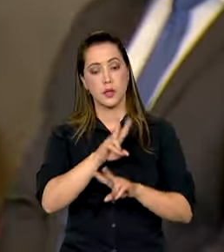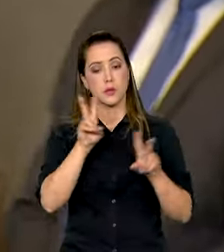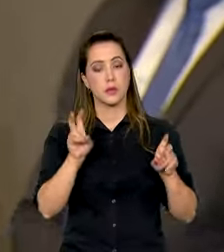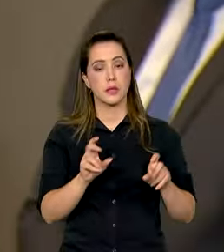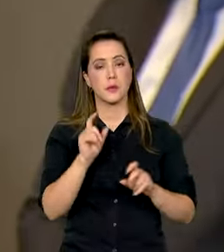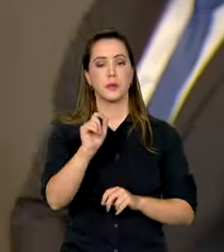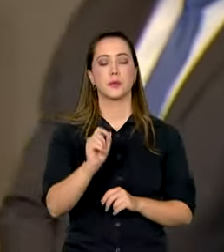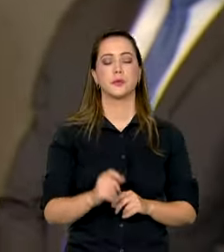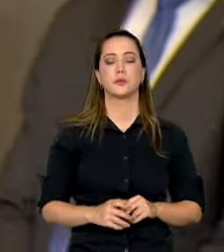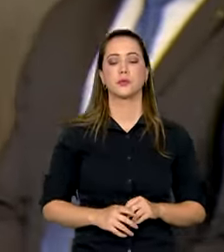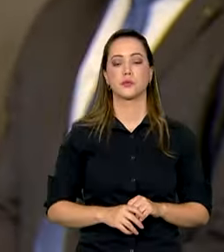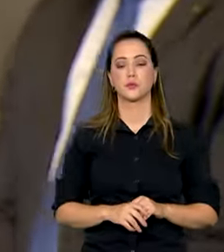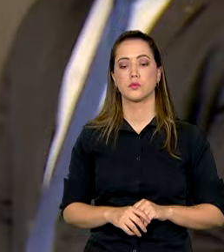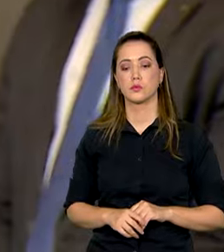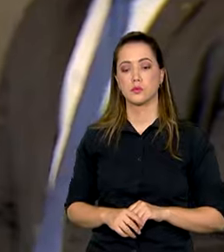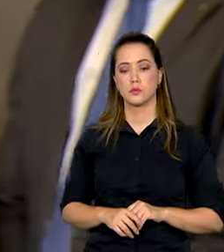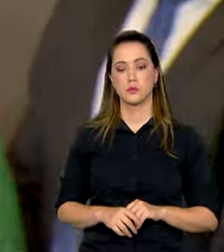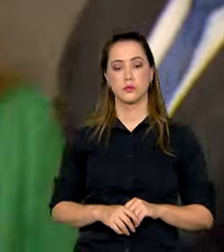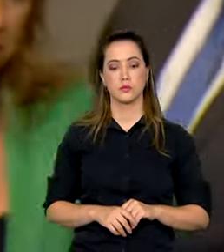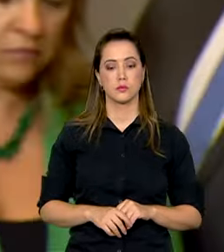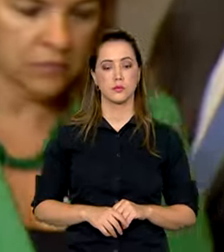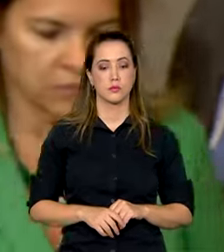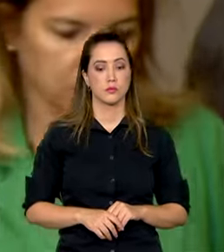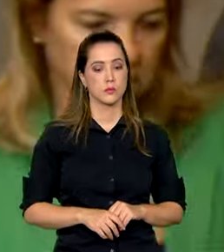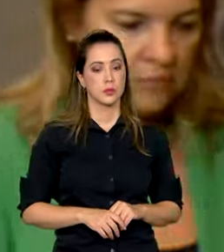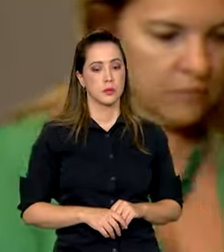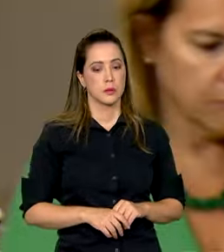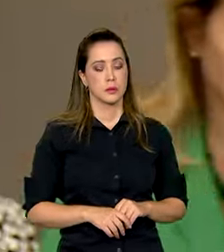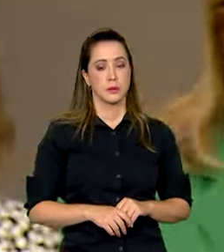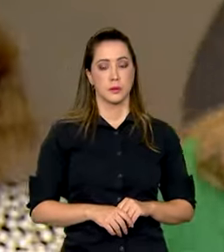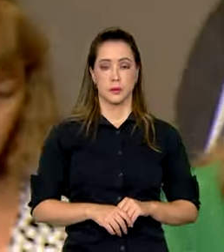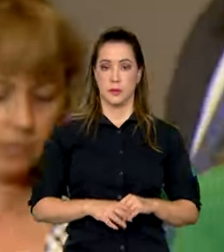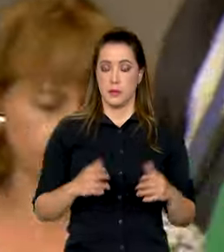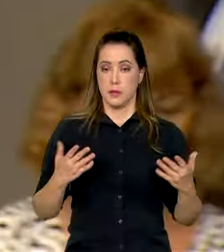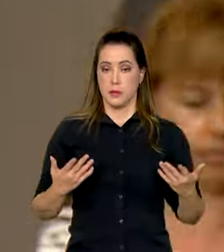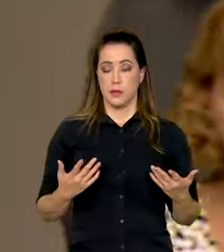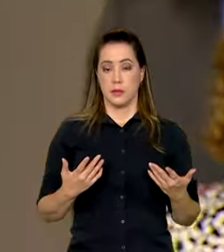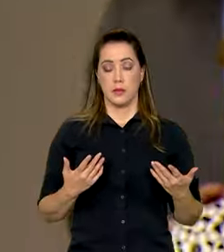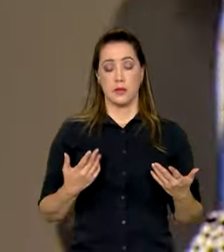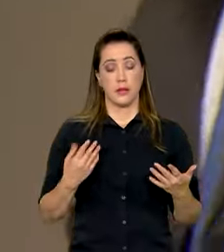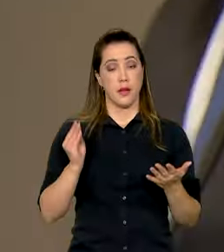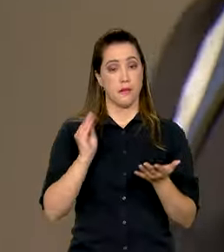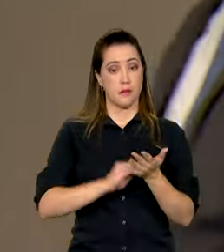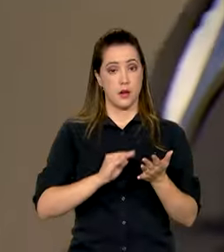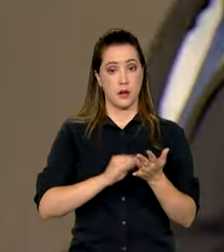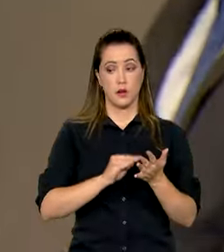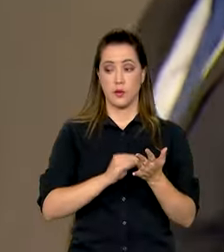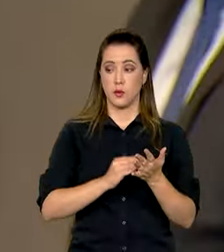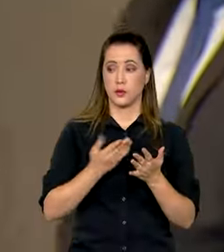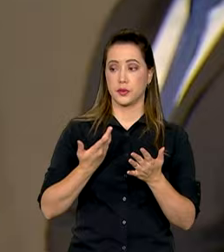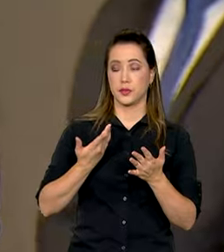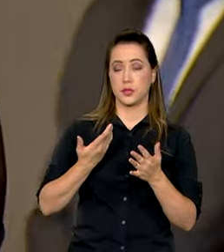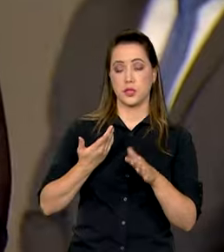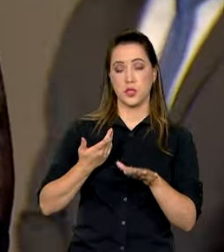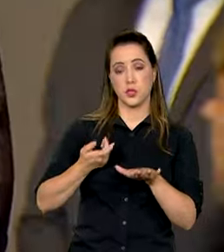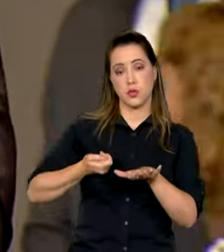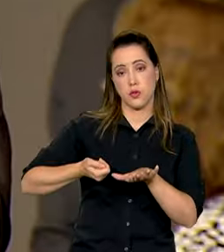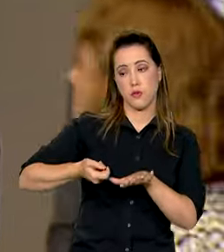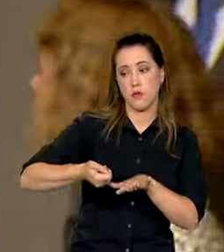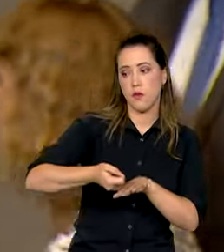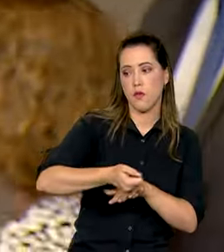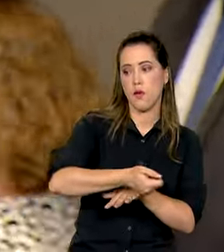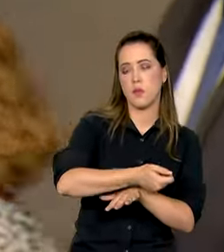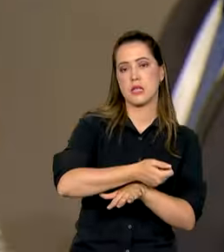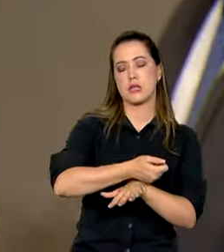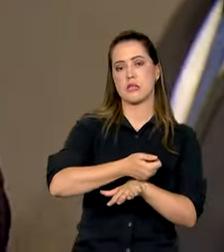com, digamos, um efeito de segunda ou terceira ordem decorrente de desinformação, que são